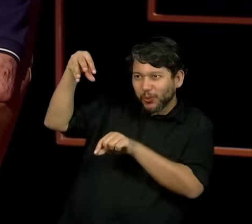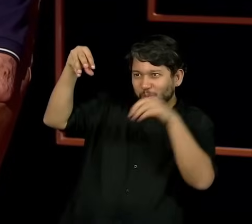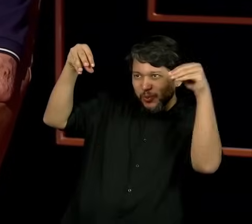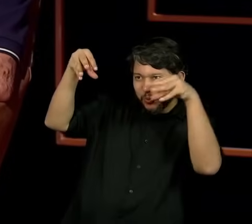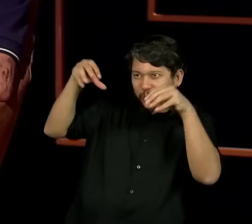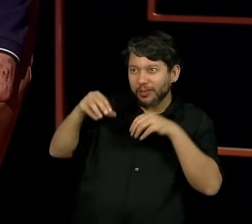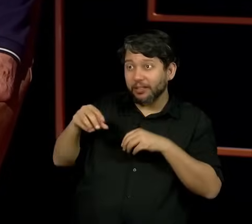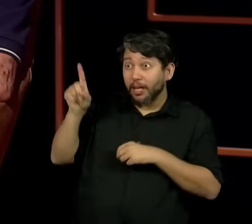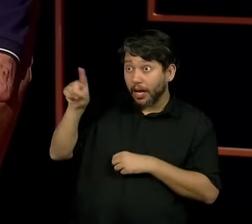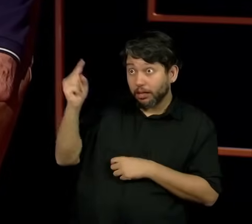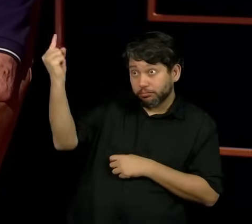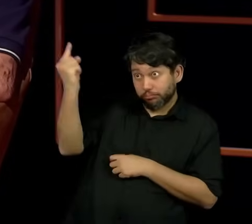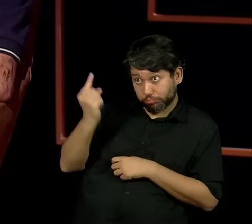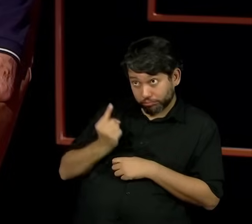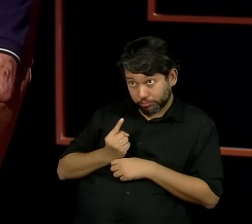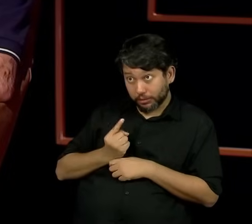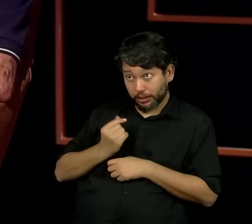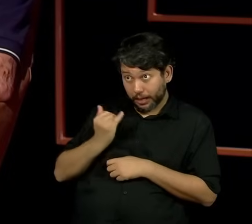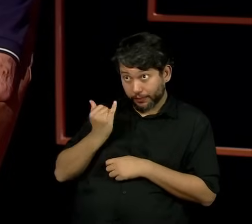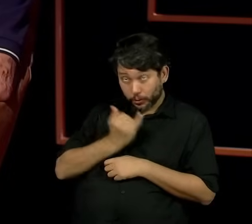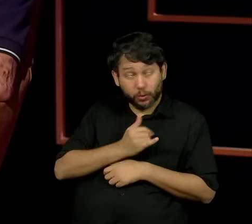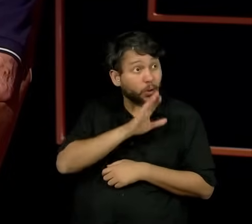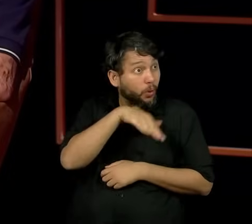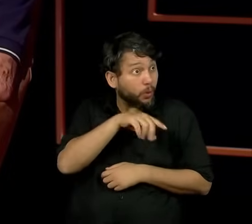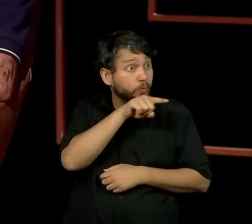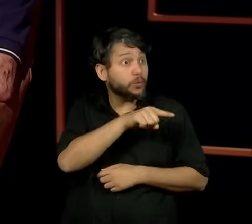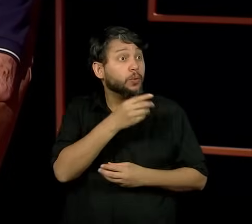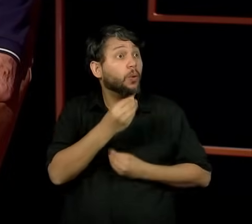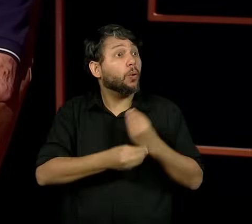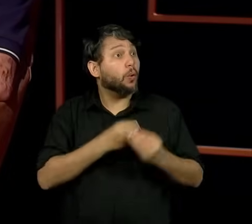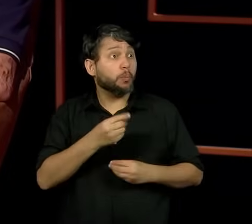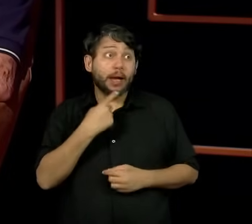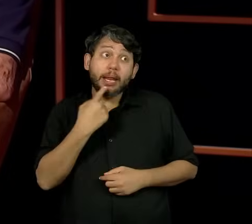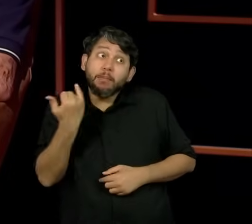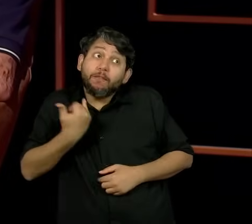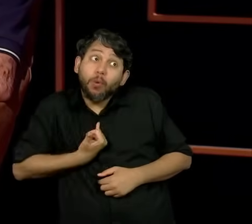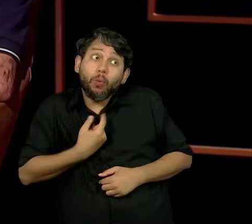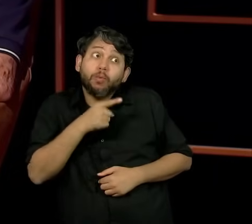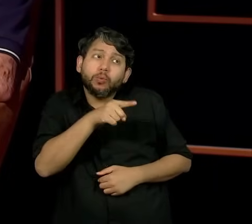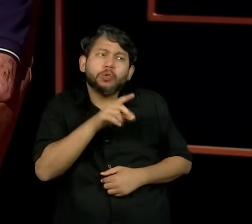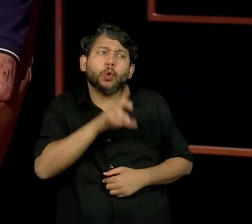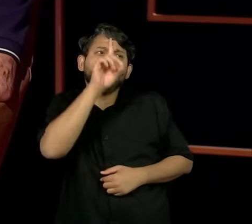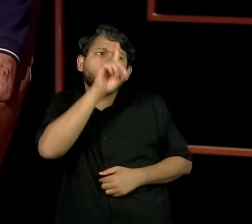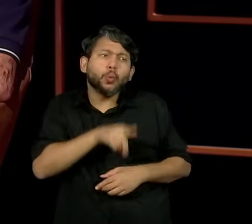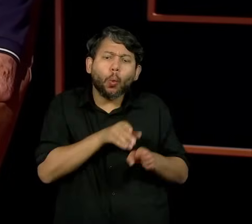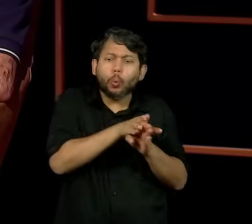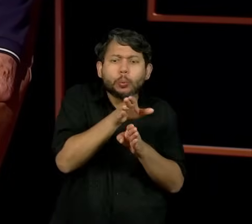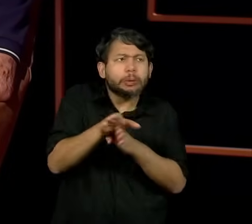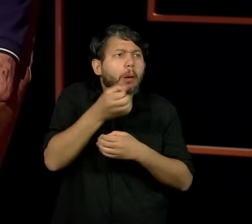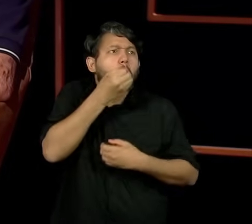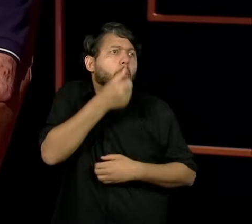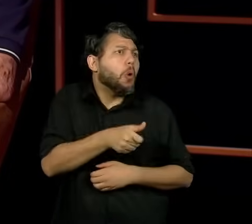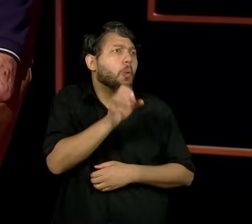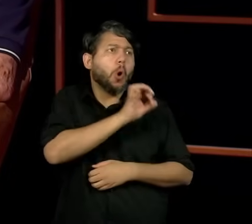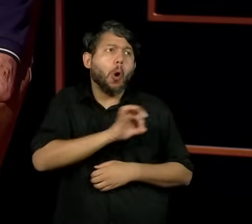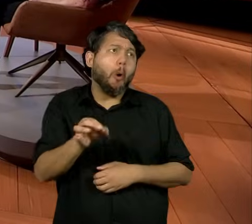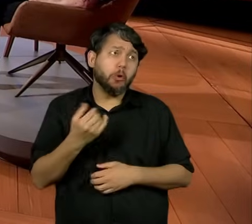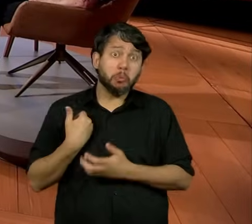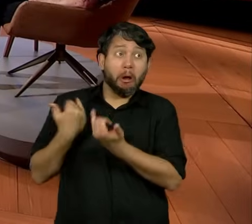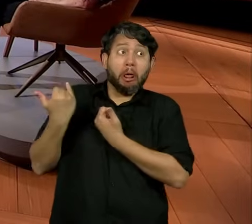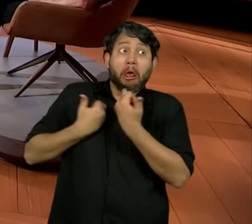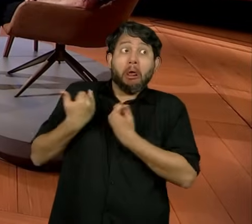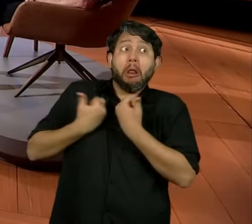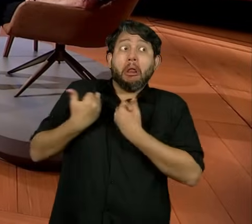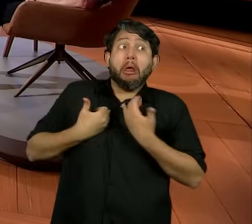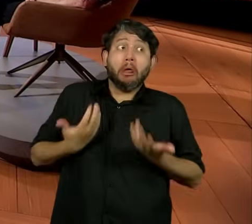assistiu, disse que você pega o ator, que você dirige bem, não fica triste, não. Falei, tá bom. Aí o